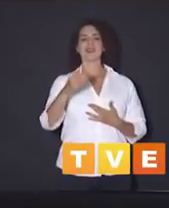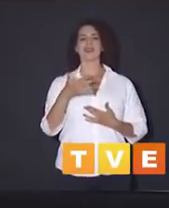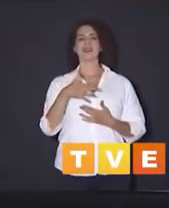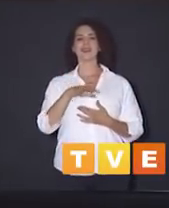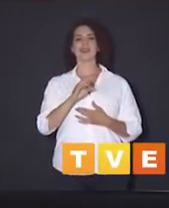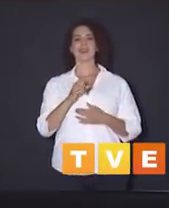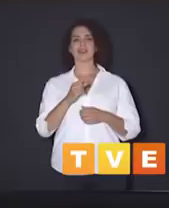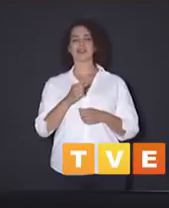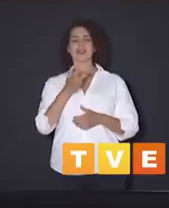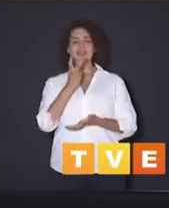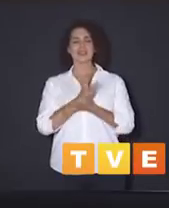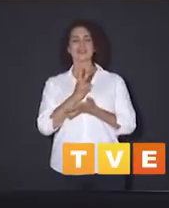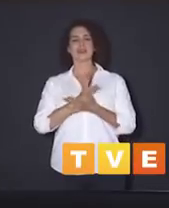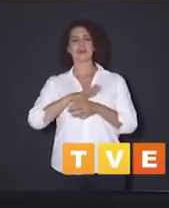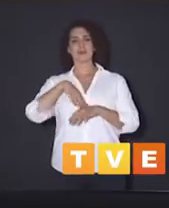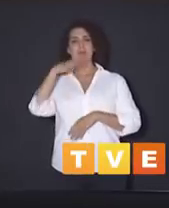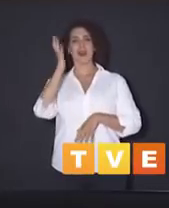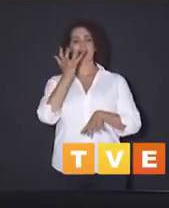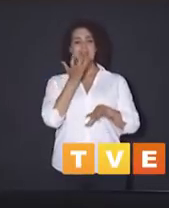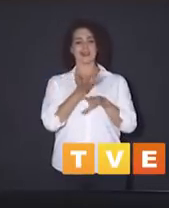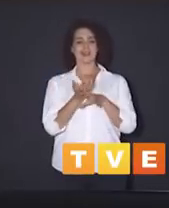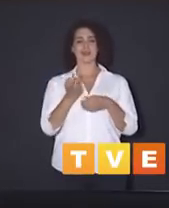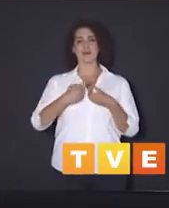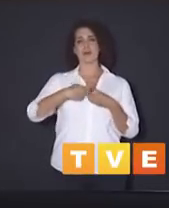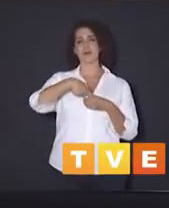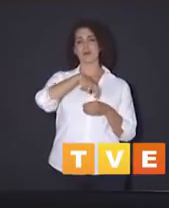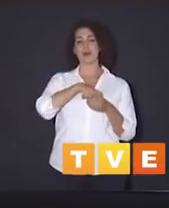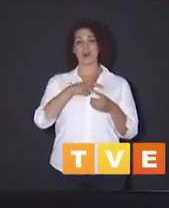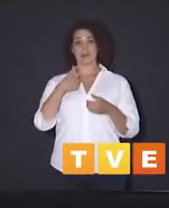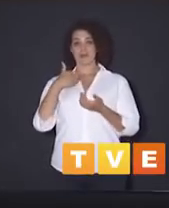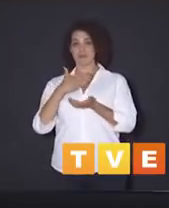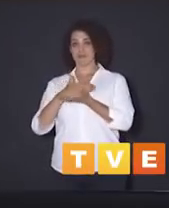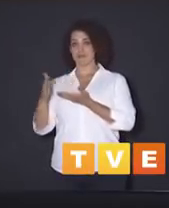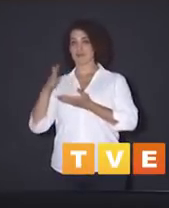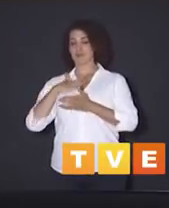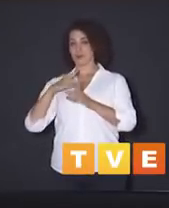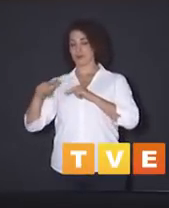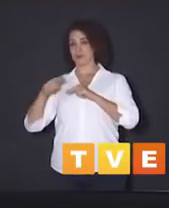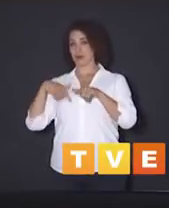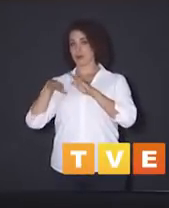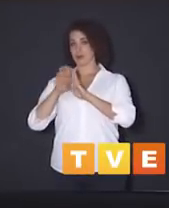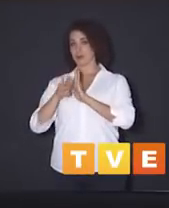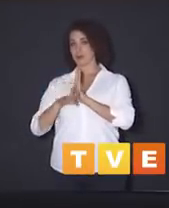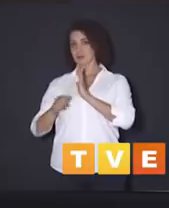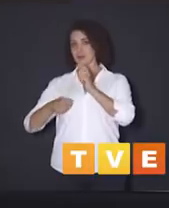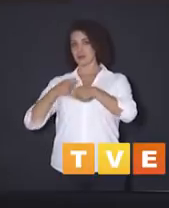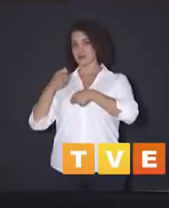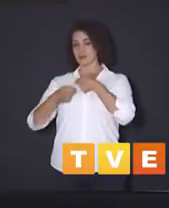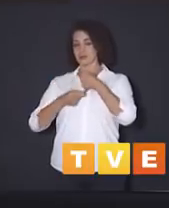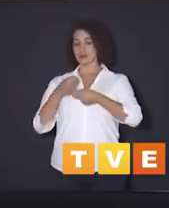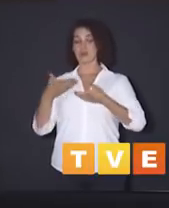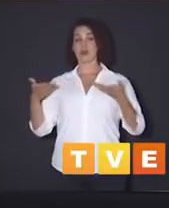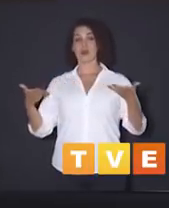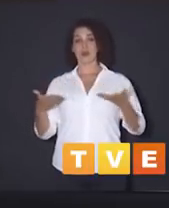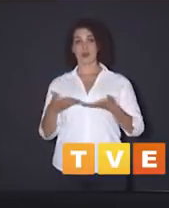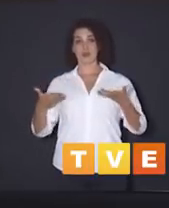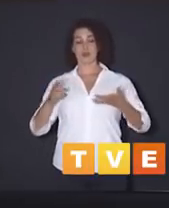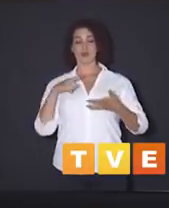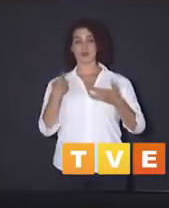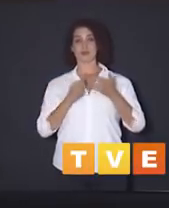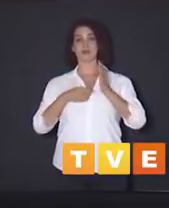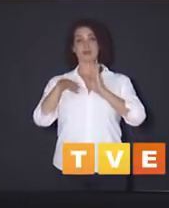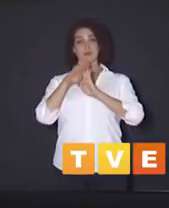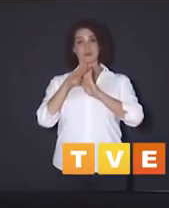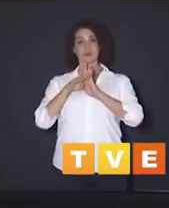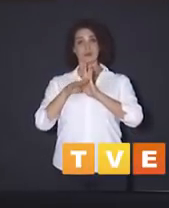interdisciplinar eu comecei meu trabalho num programa de administração hoje nosso programa nossos programas estão